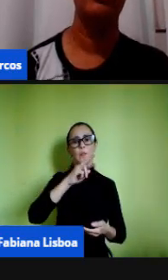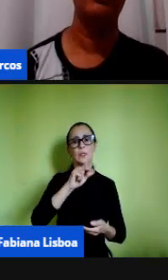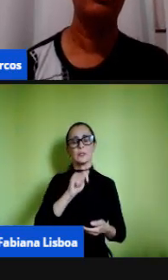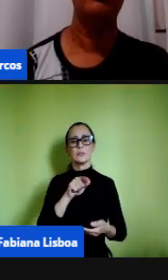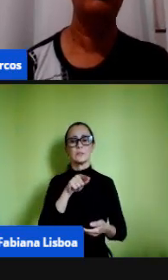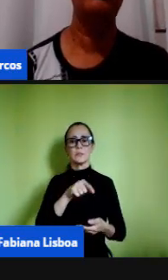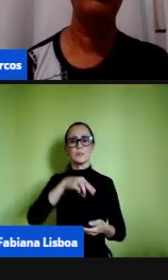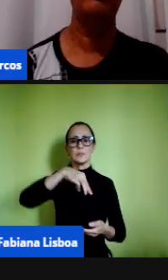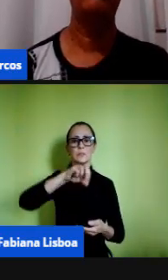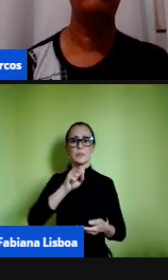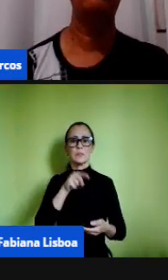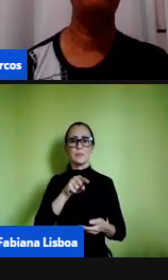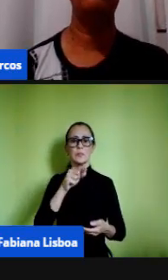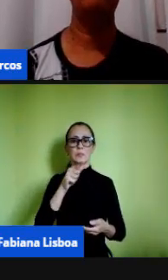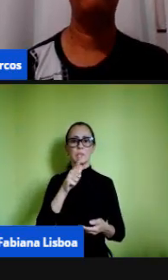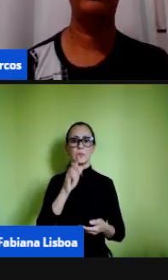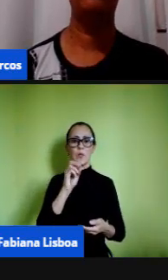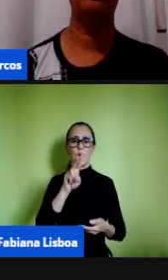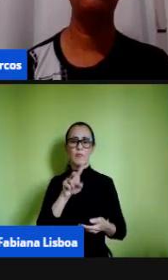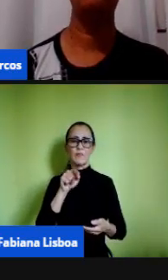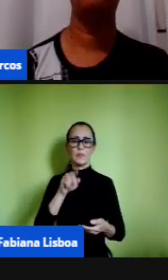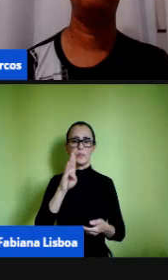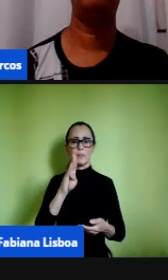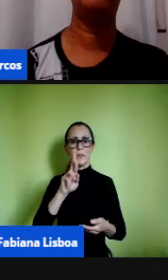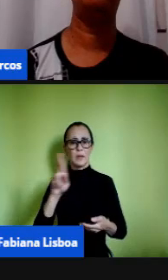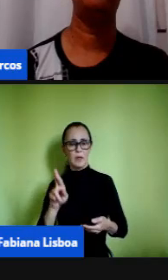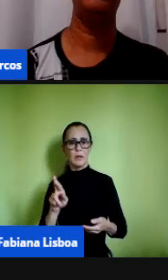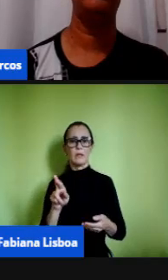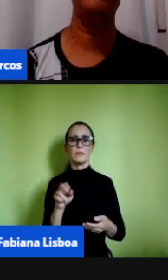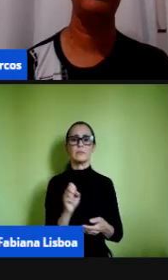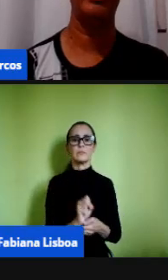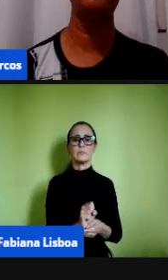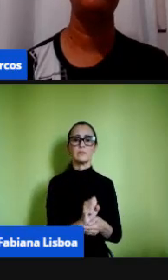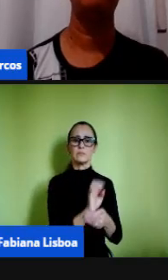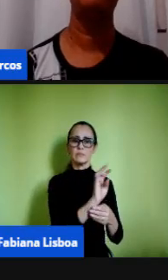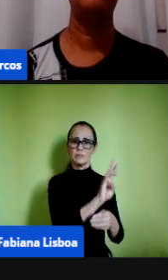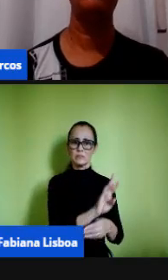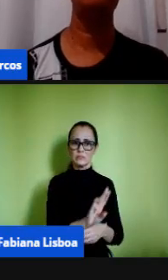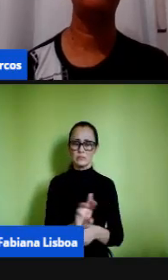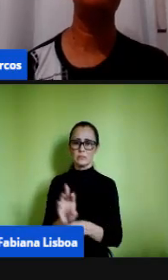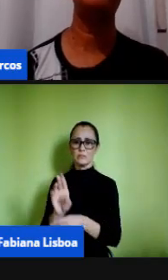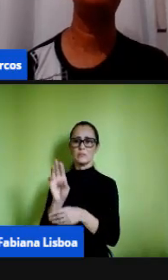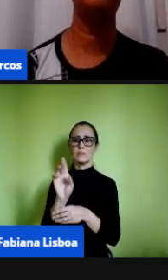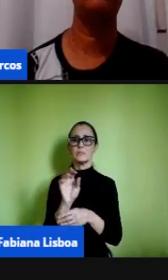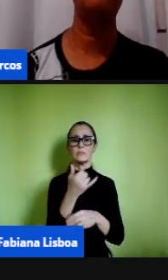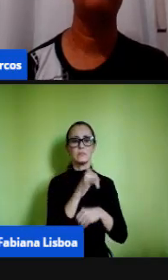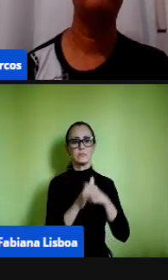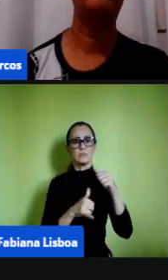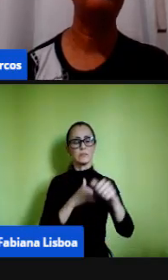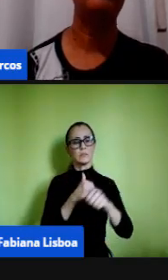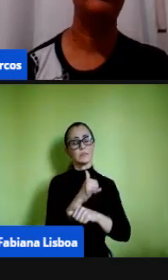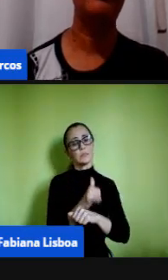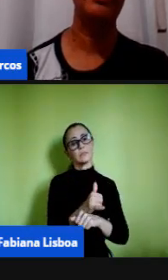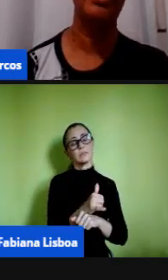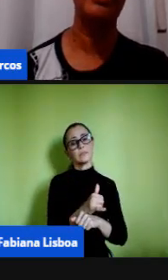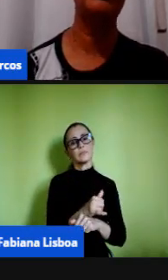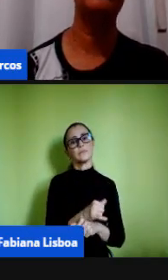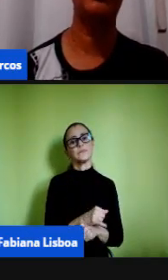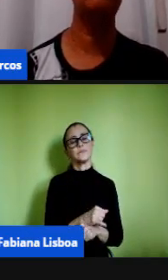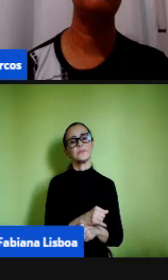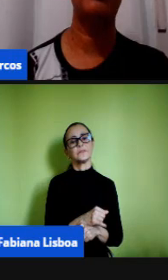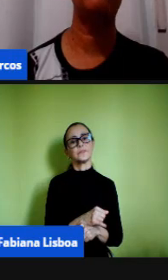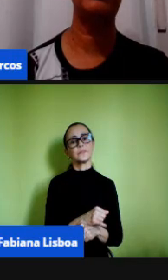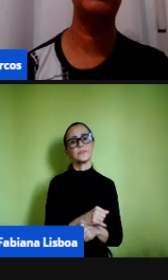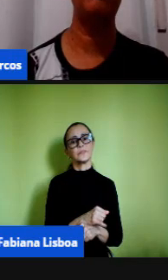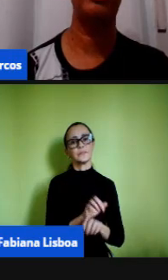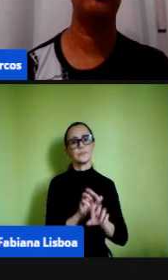moodle.cemed.campogrande.ms.gov.br e no nosso navegador, no navegador de internet, nós vamos, então,